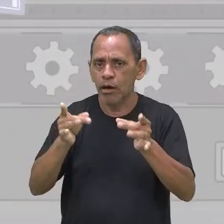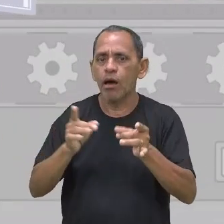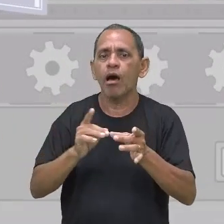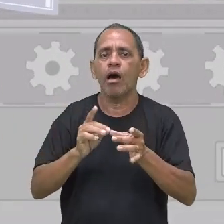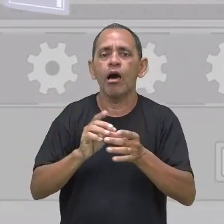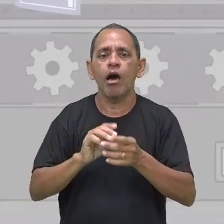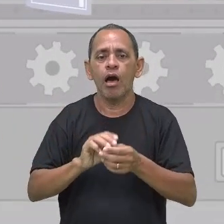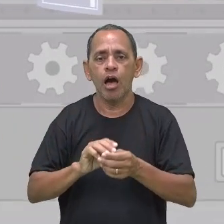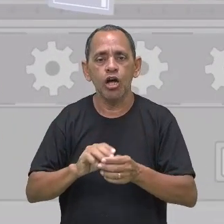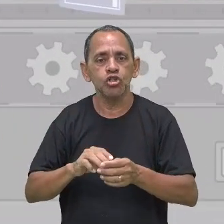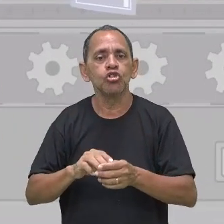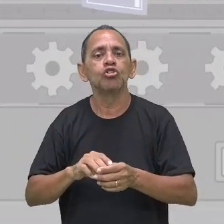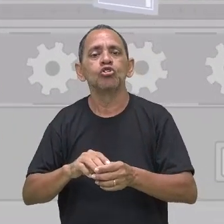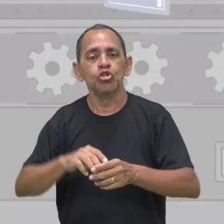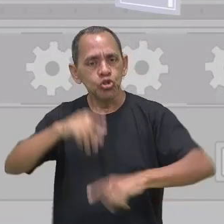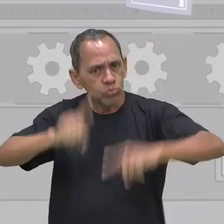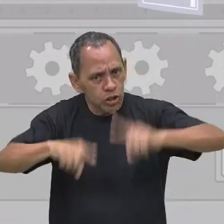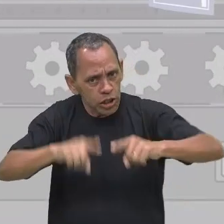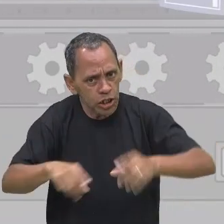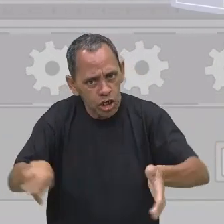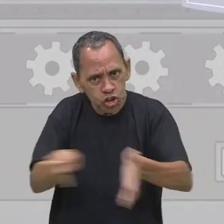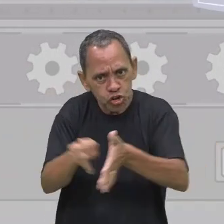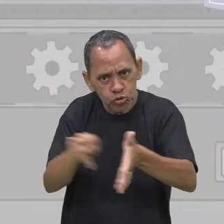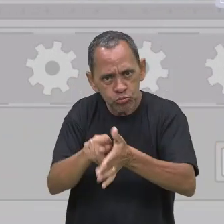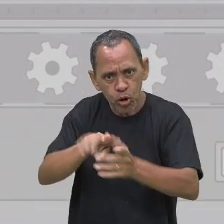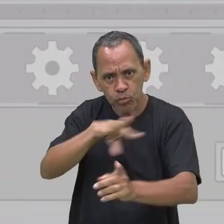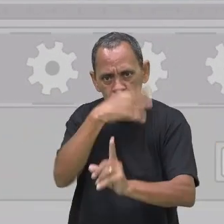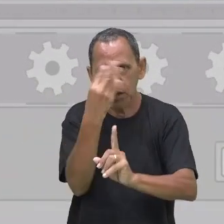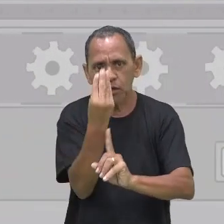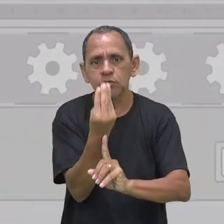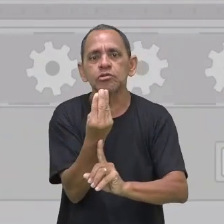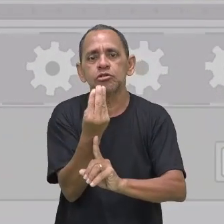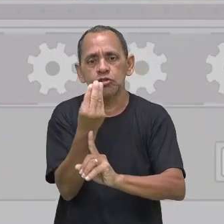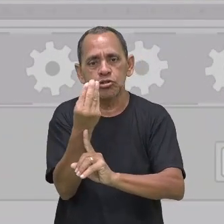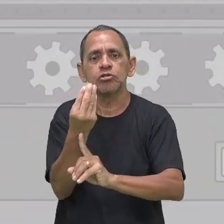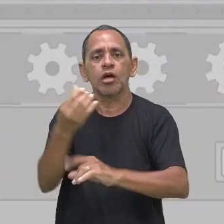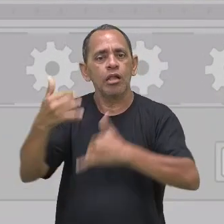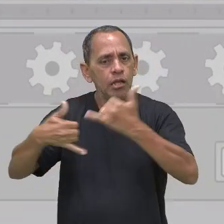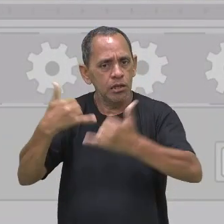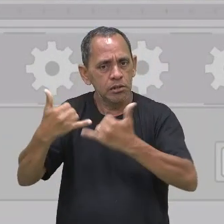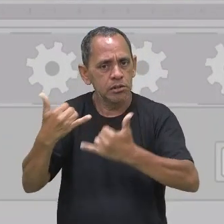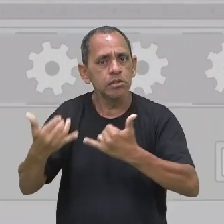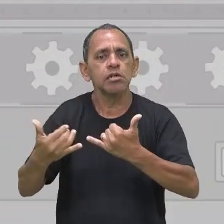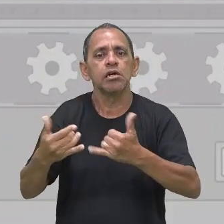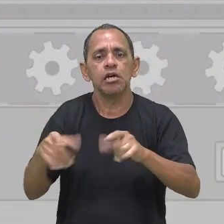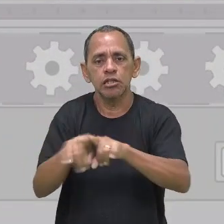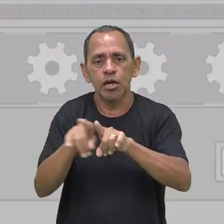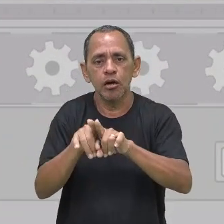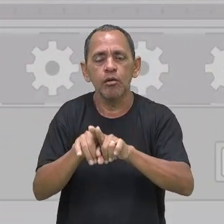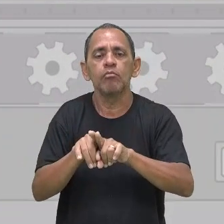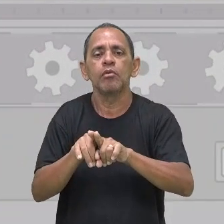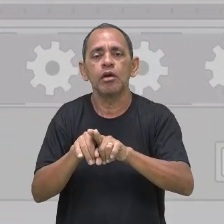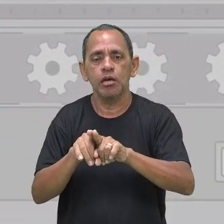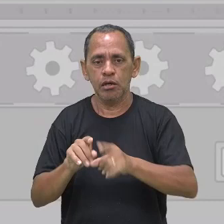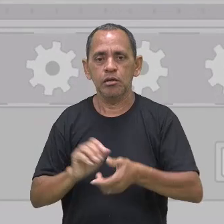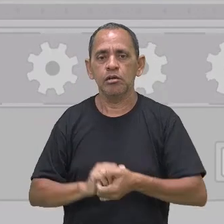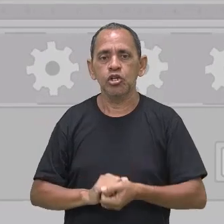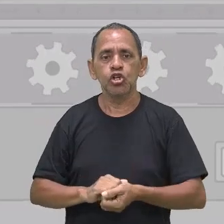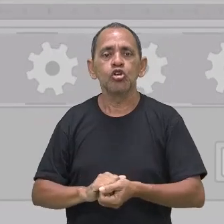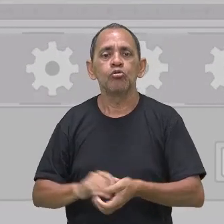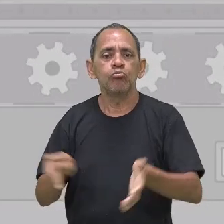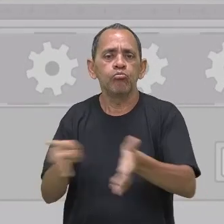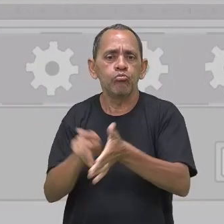bens culturais, artísticos e de lazer para fins comerciais, ou seja, é